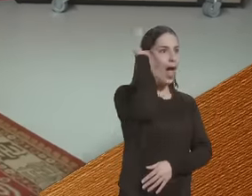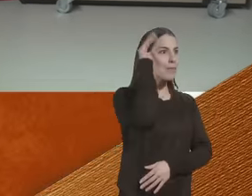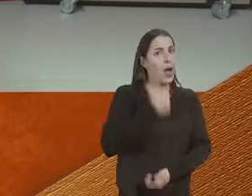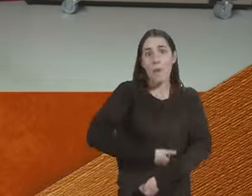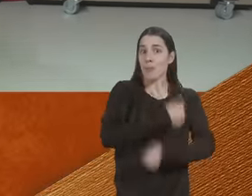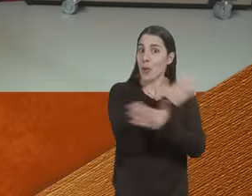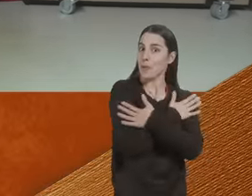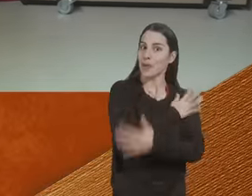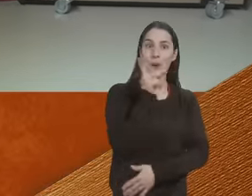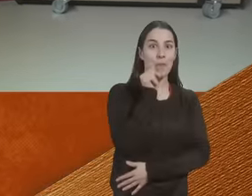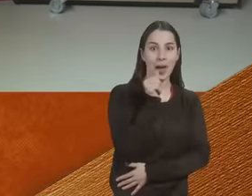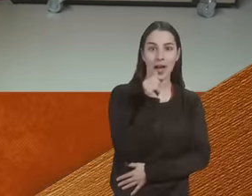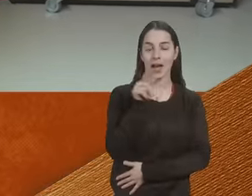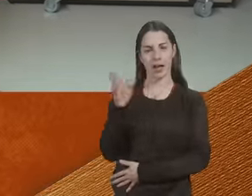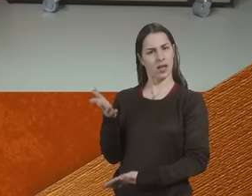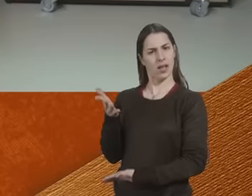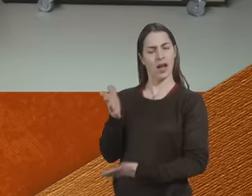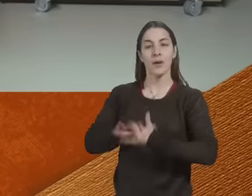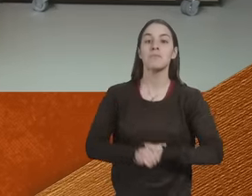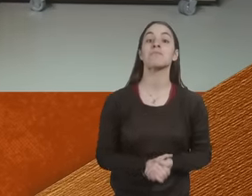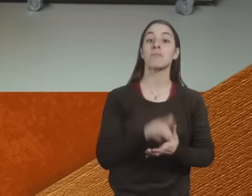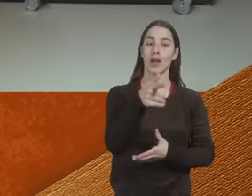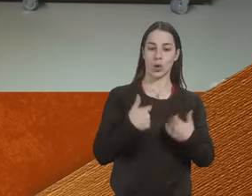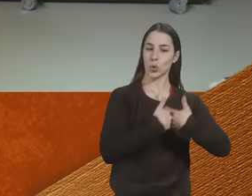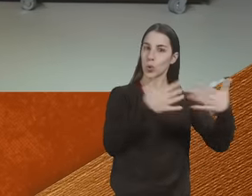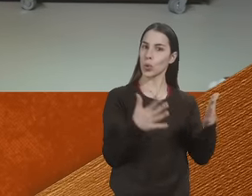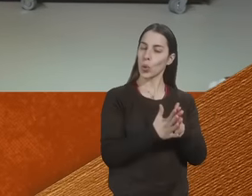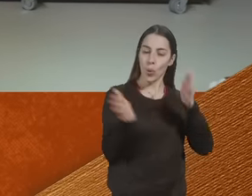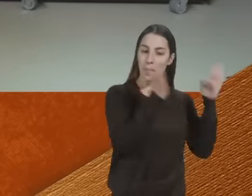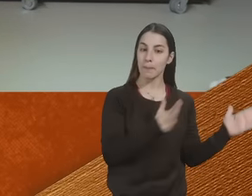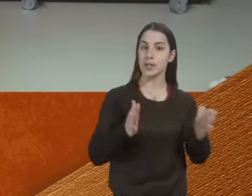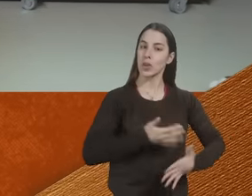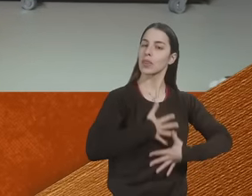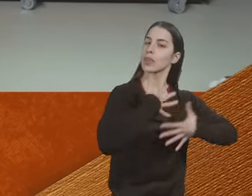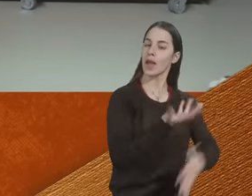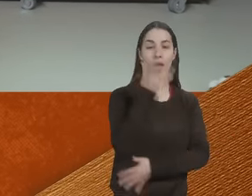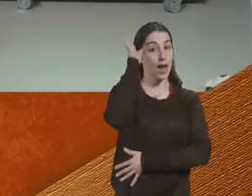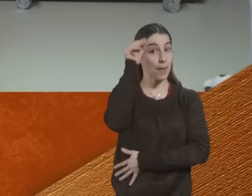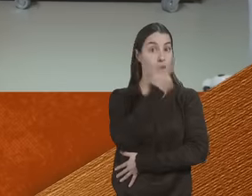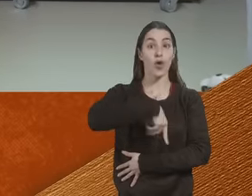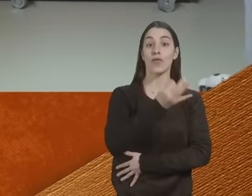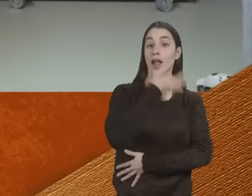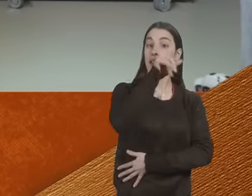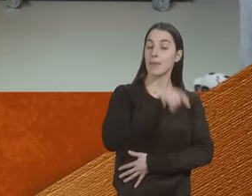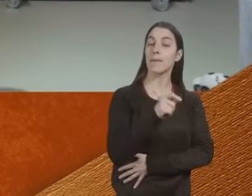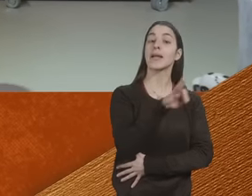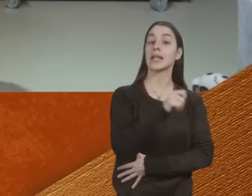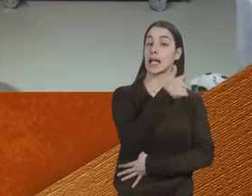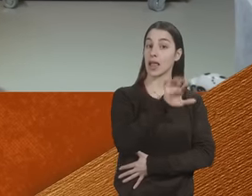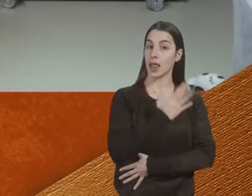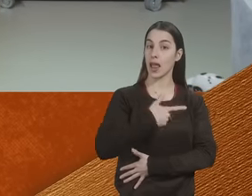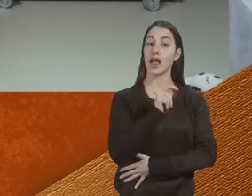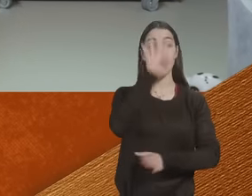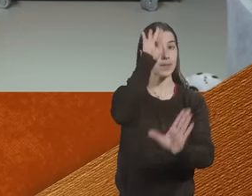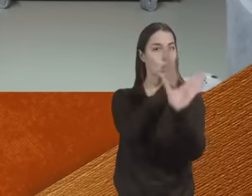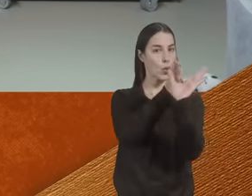amigo do homem. Cão. Vamos ter todo um episódio dedicado aos animais. Vamos falar também com a Matilde, que é a nossa